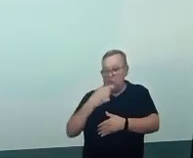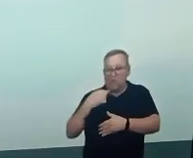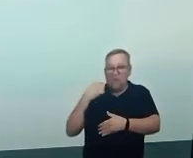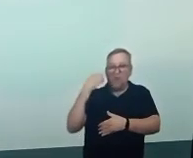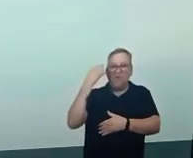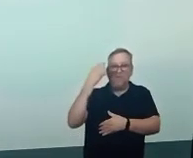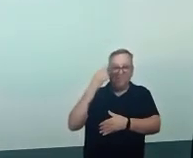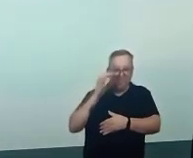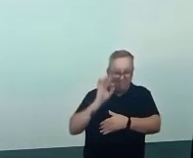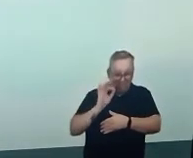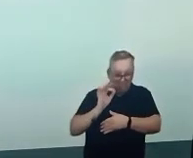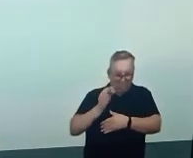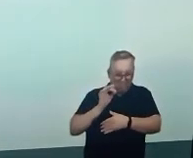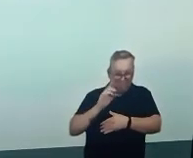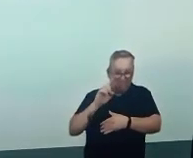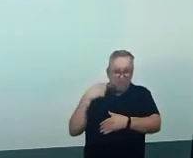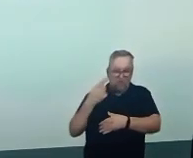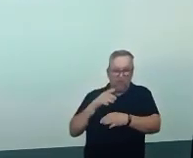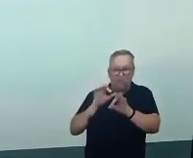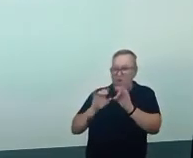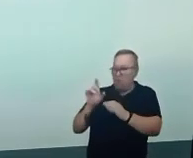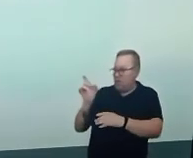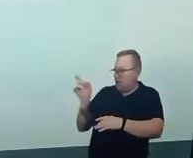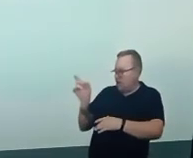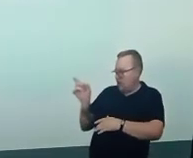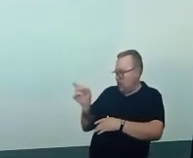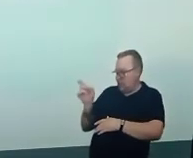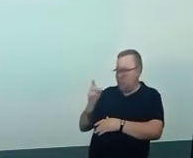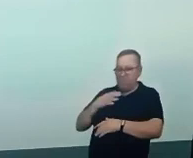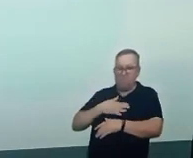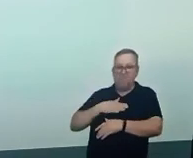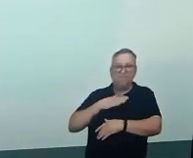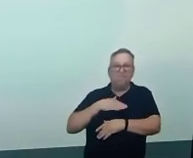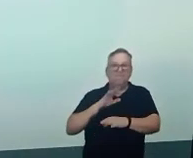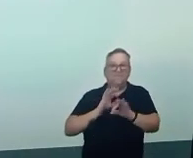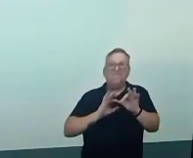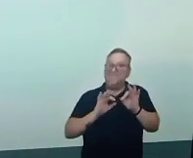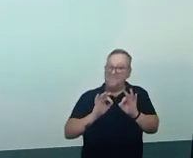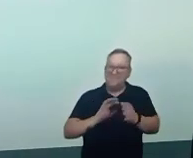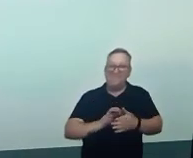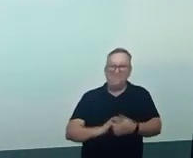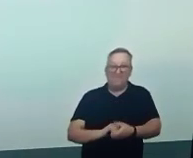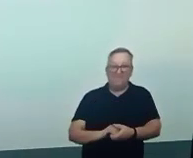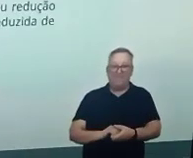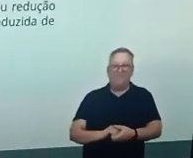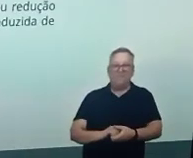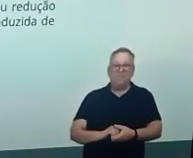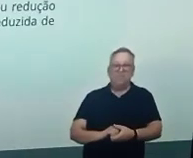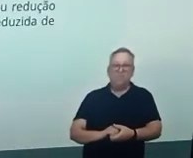essa jornada completa aqui a gente vai ajustar antes de enviar para vocês. Pode passar.